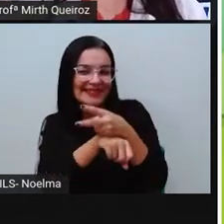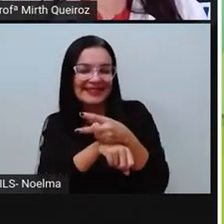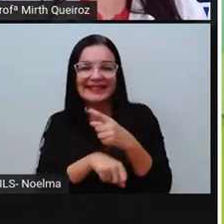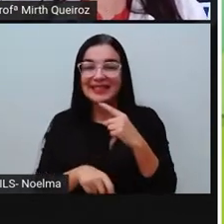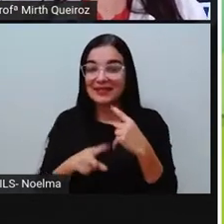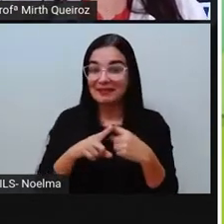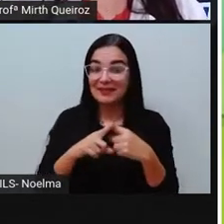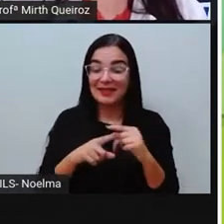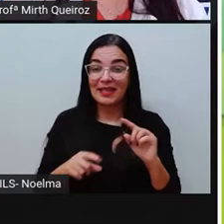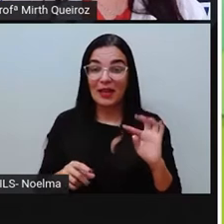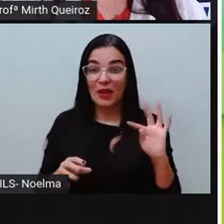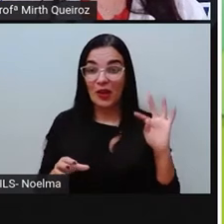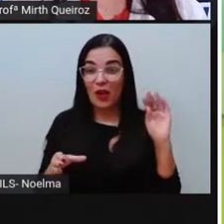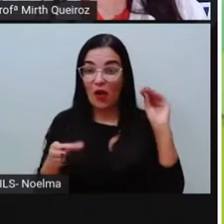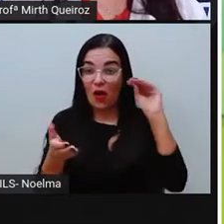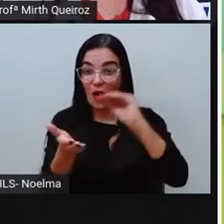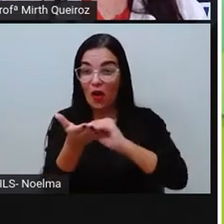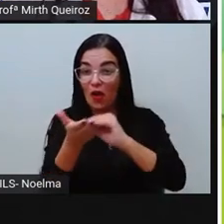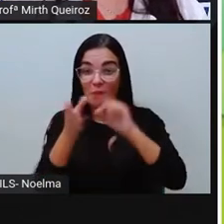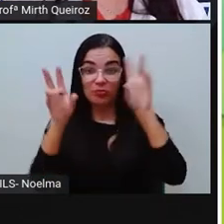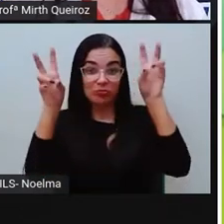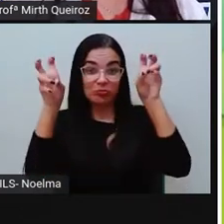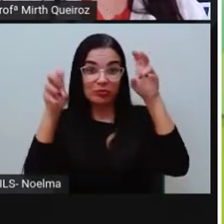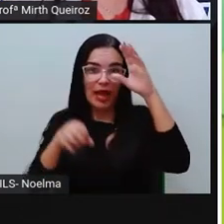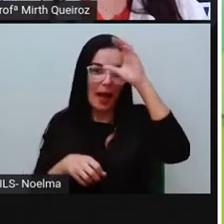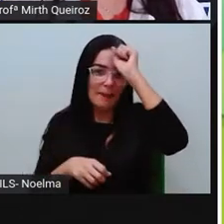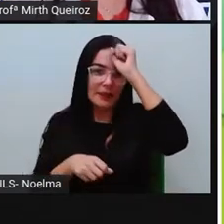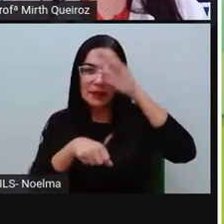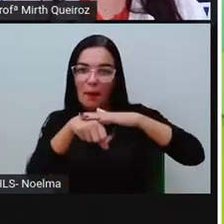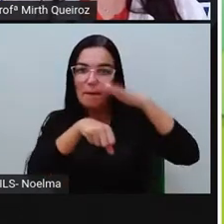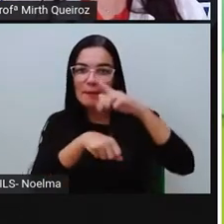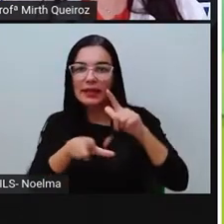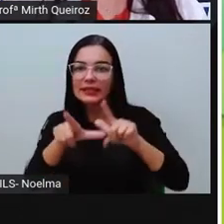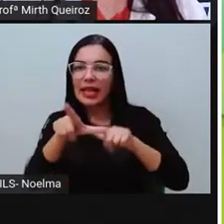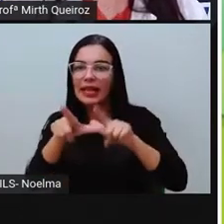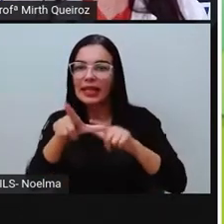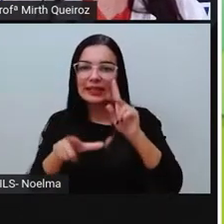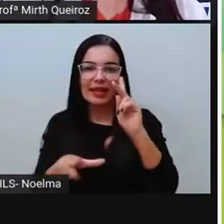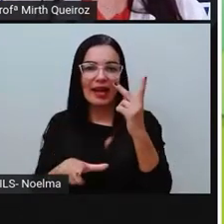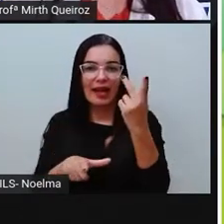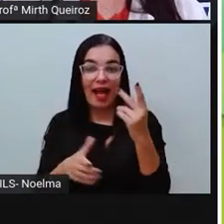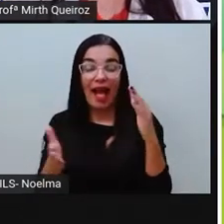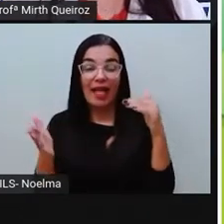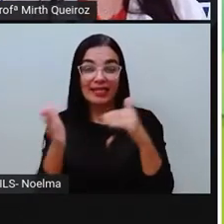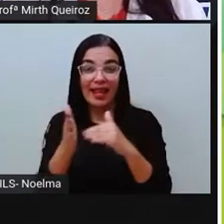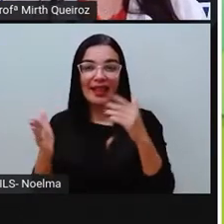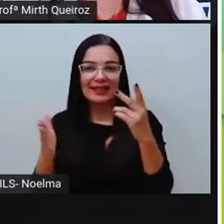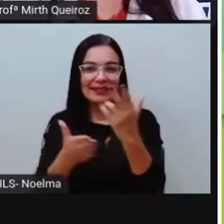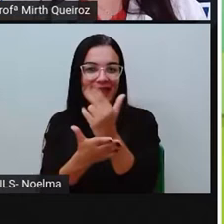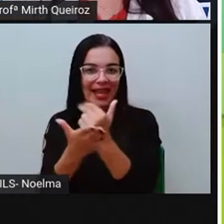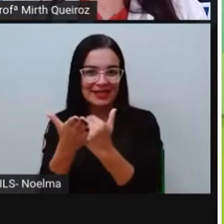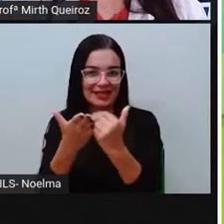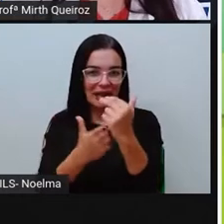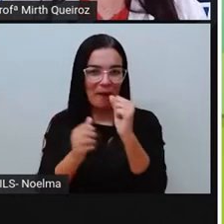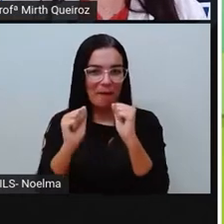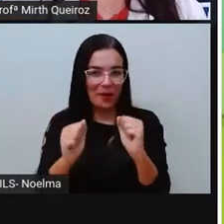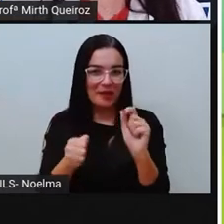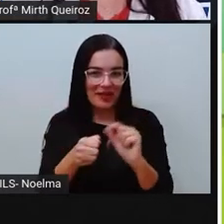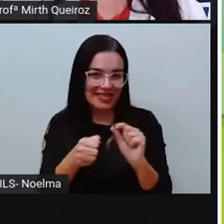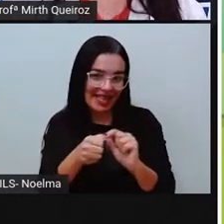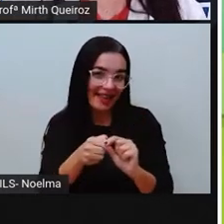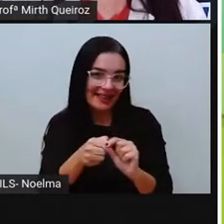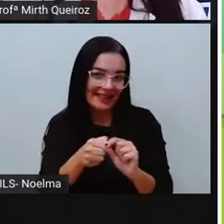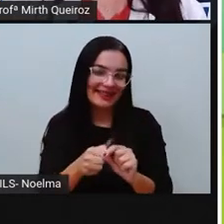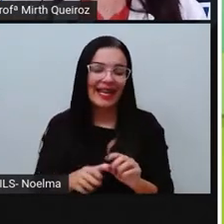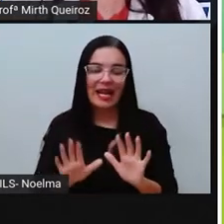nós colocamos aí esse título, né? Aprendendo mais sobre a letra H, até desenho posso fazer. Mas antes da